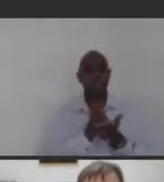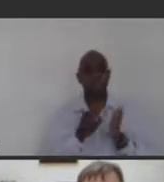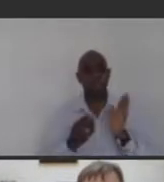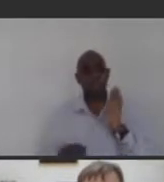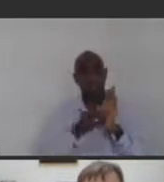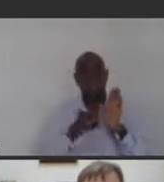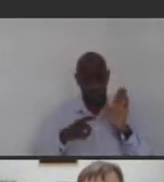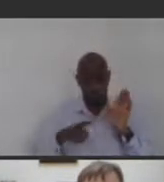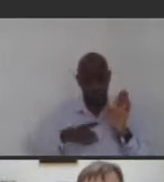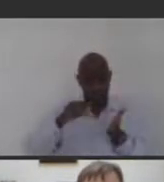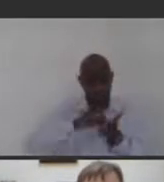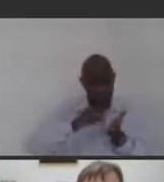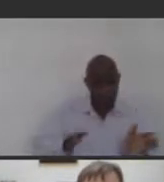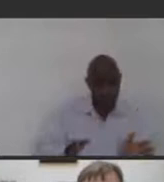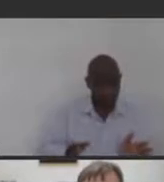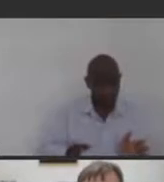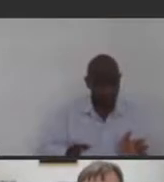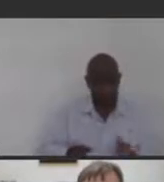requerimento, tá?